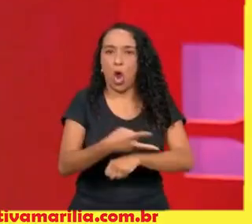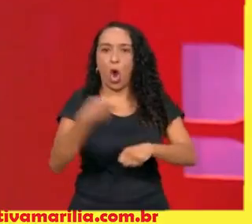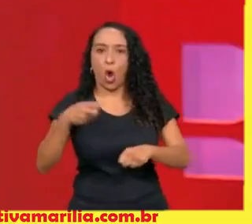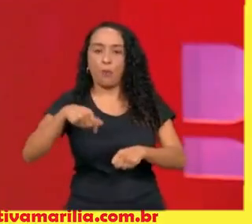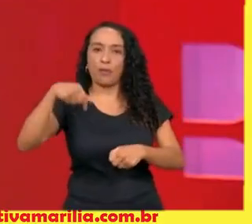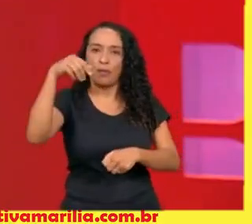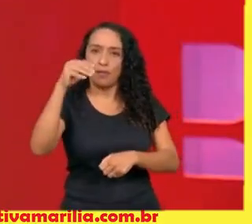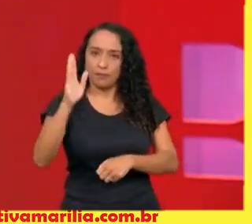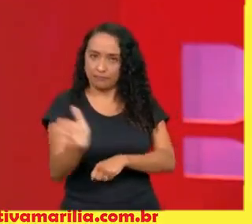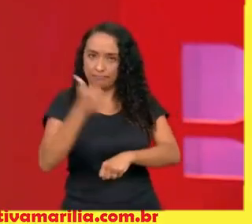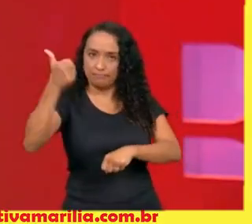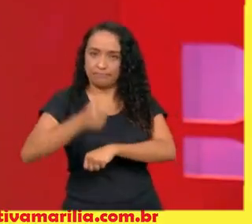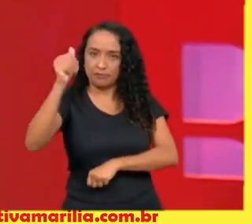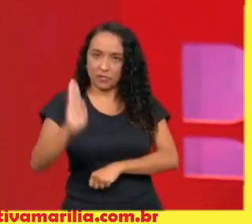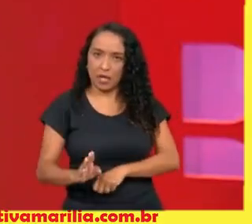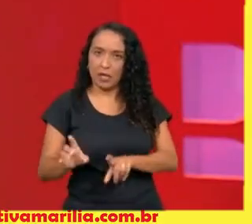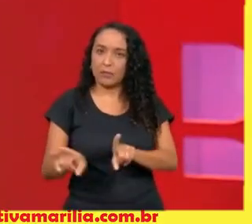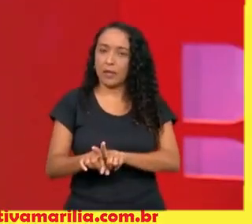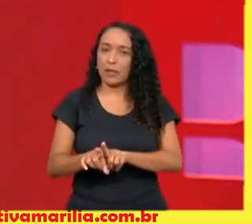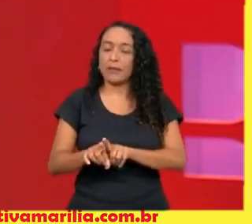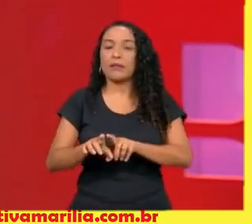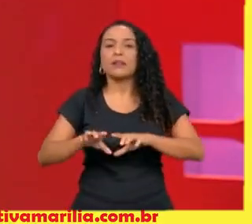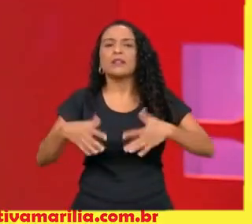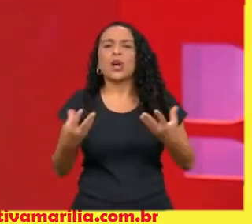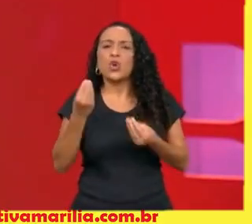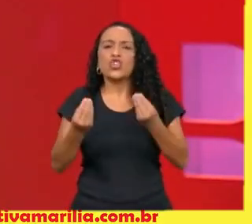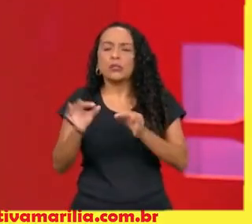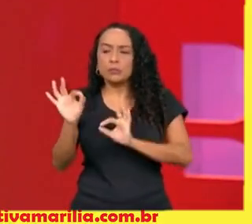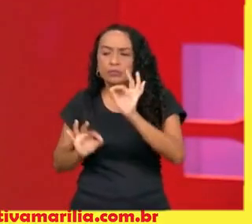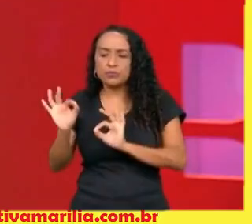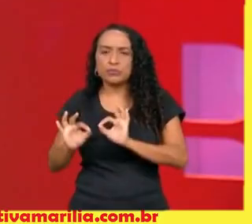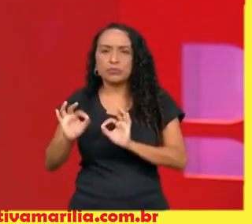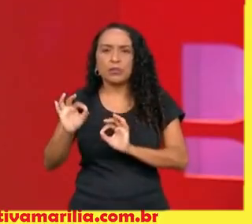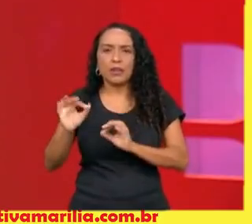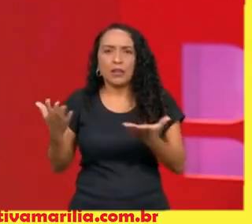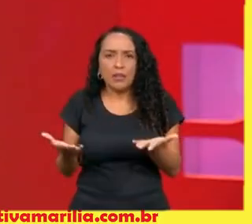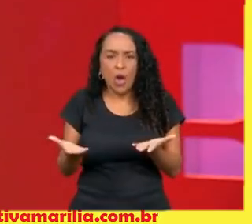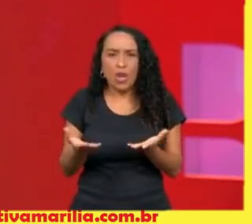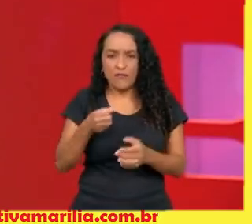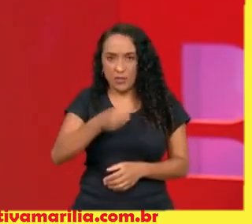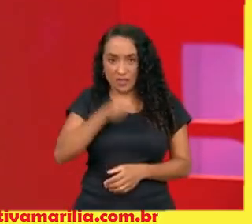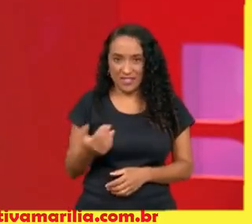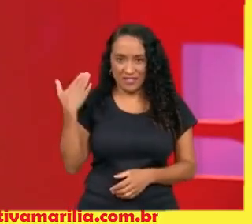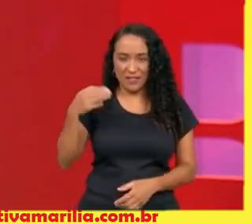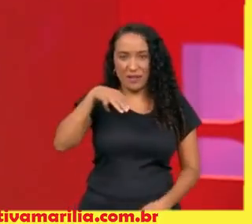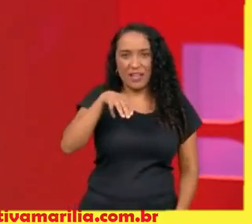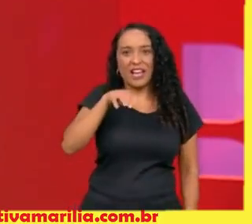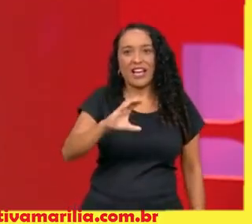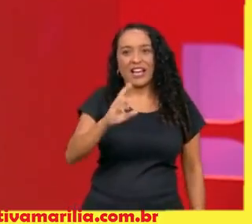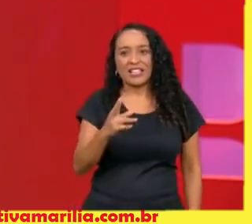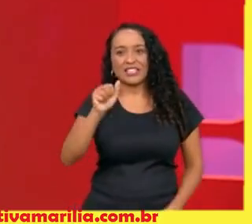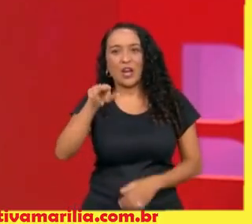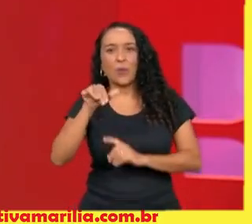exatamente. A maneira como se configurou nesses últimos anos, eu fiz uma entrevista com a Marilena Chauí também, ela falou muito